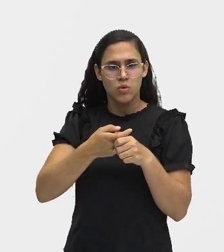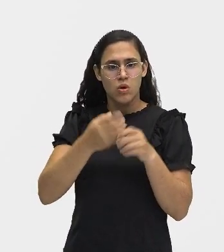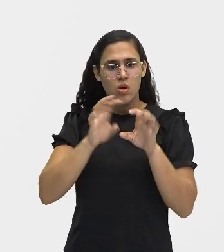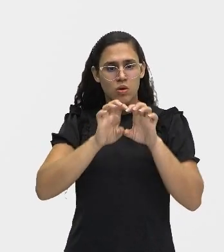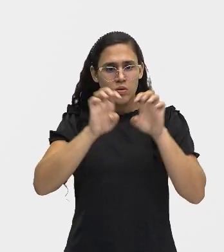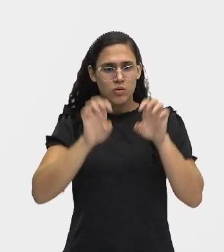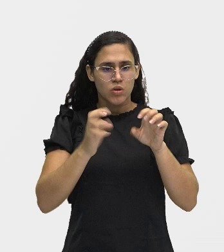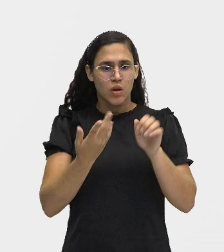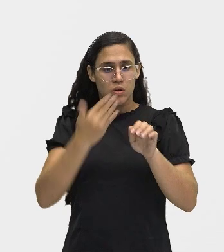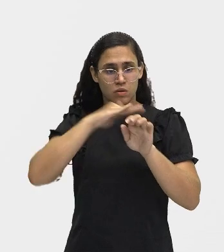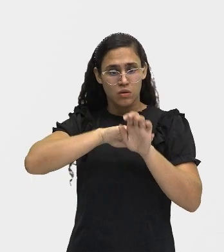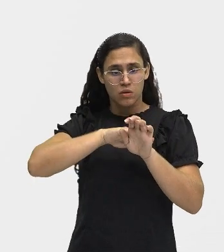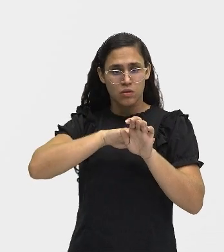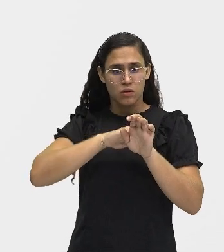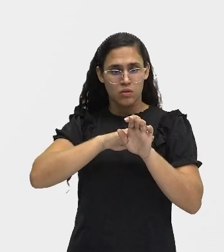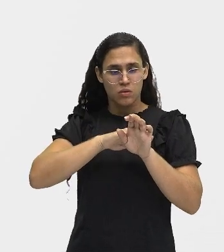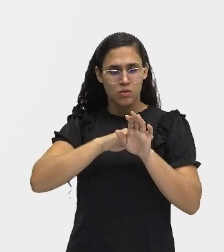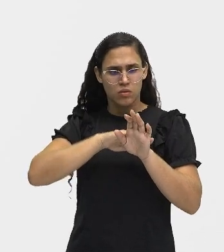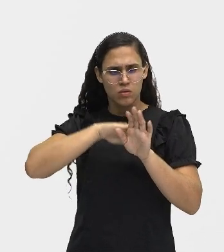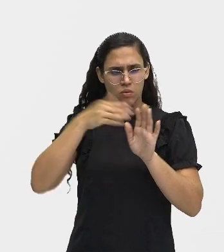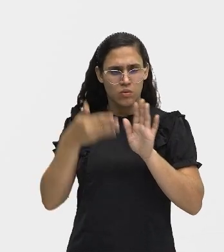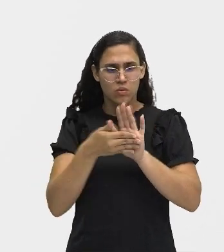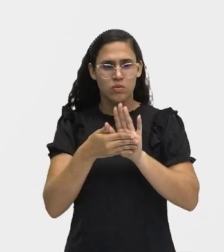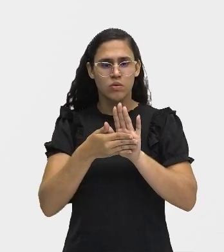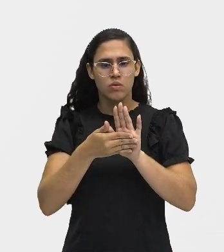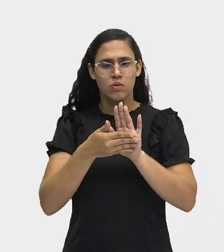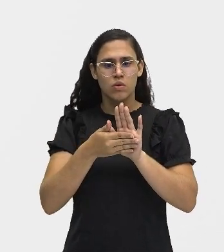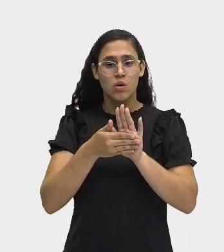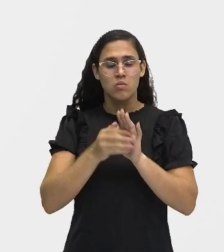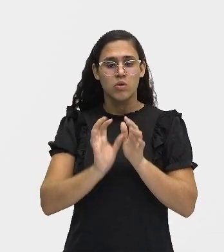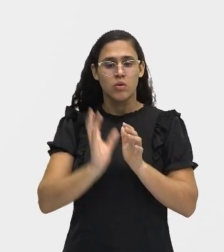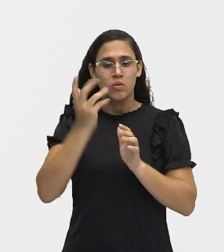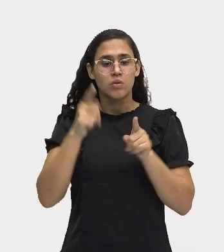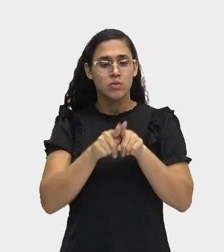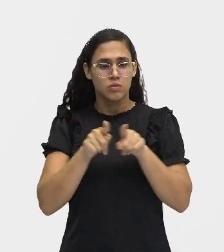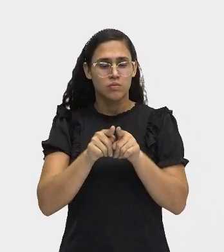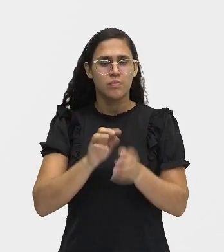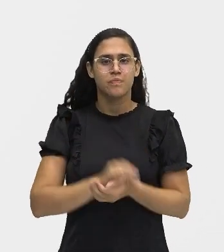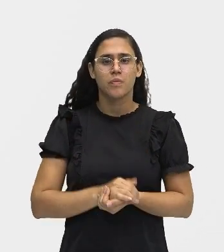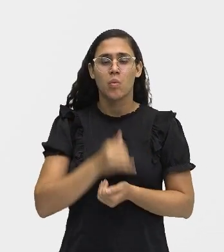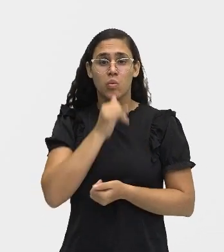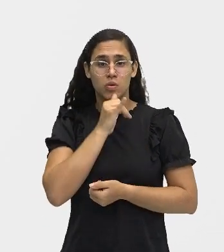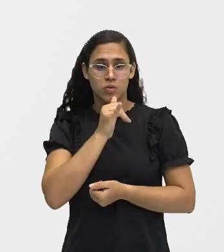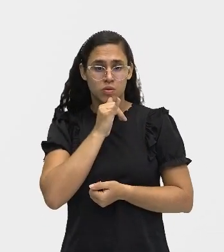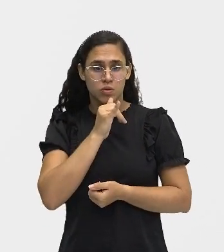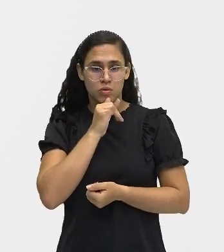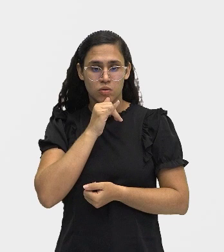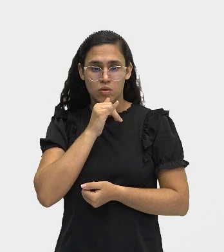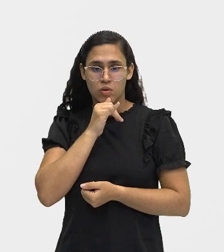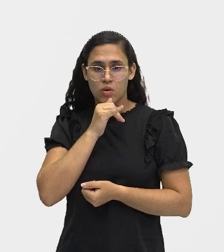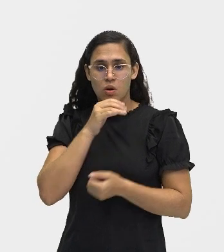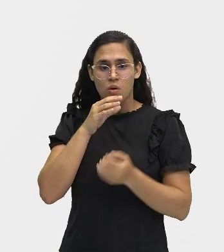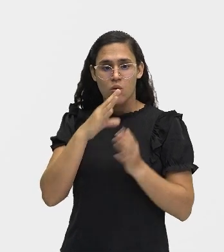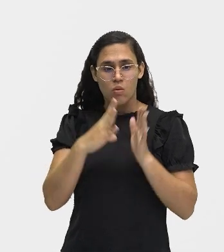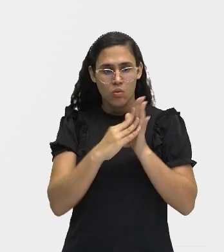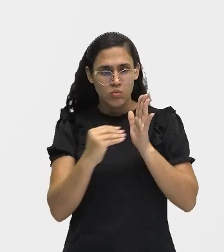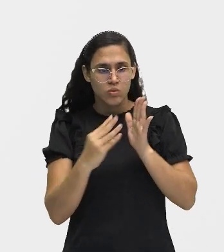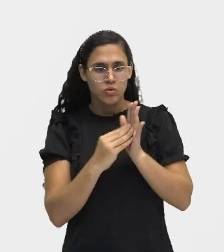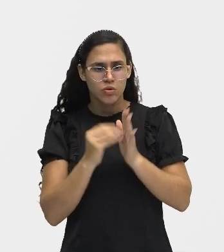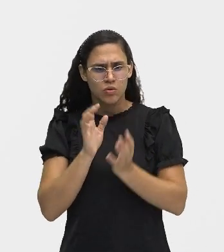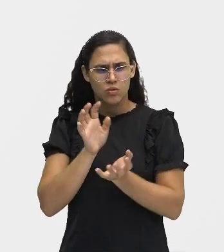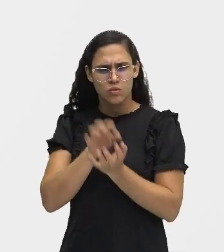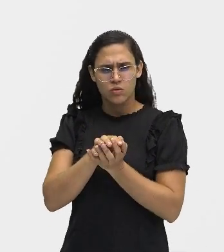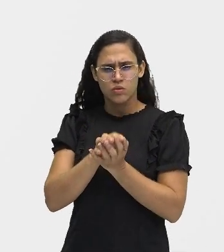externos, internos ou contramoldes, pode acontecer também, né? Então, temos como exemplo ali moldes de conchas, de esqueletos,